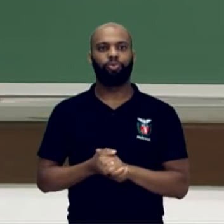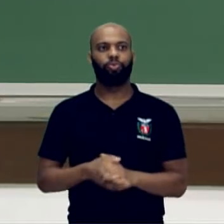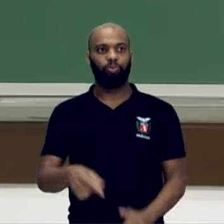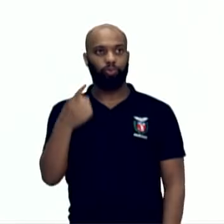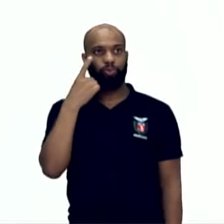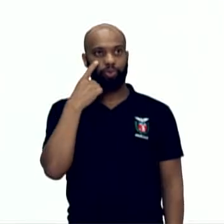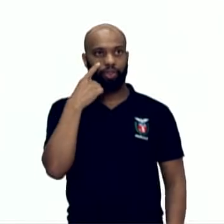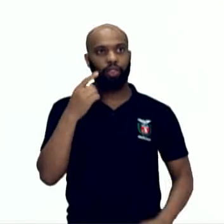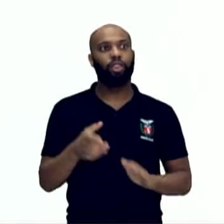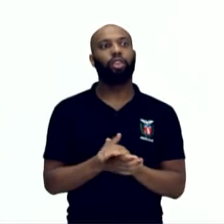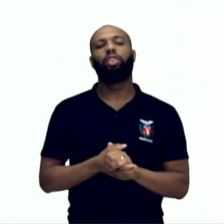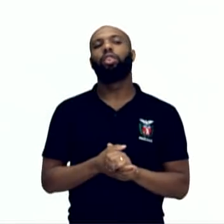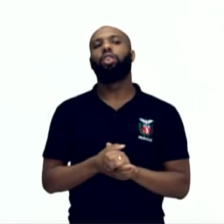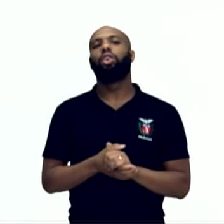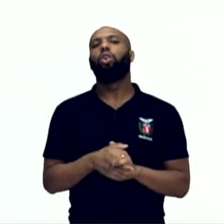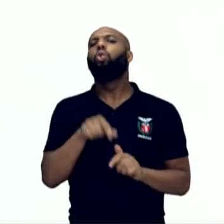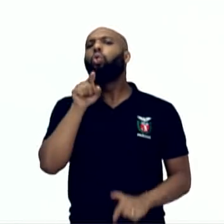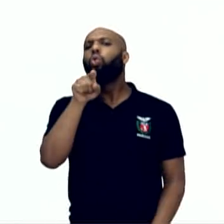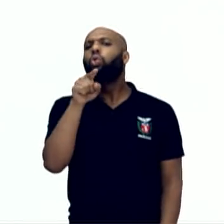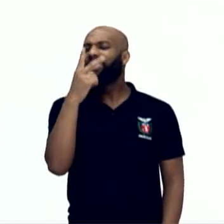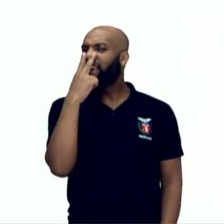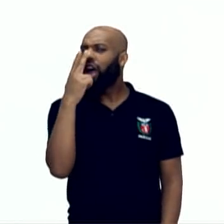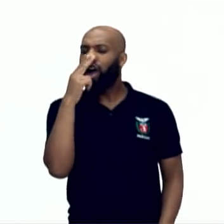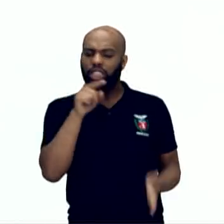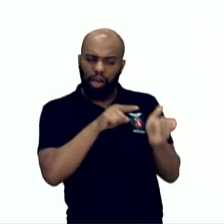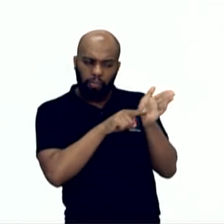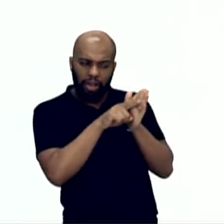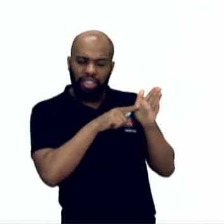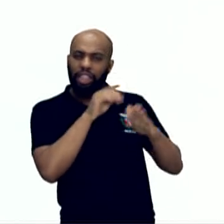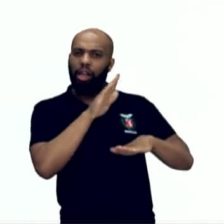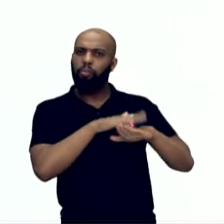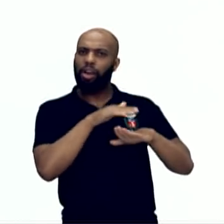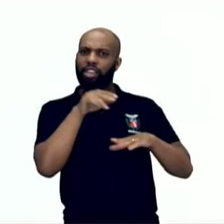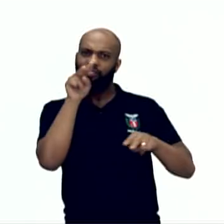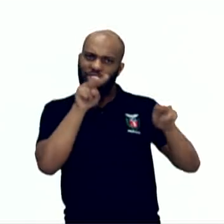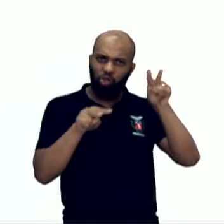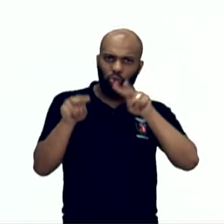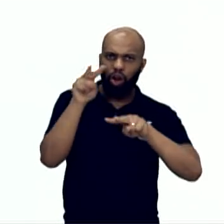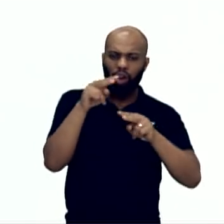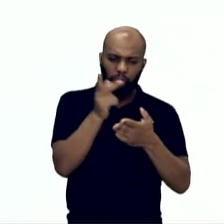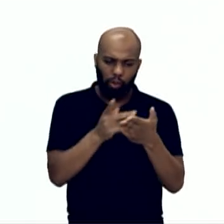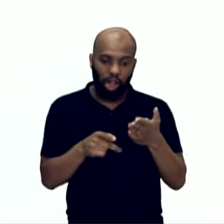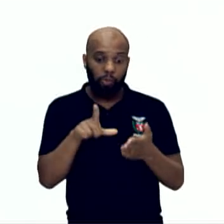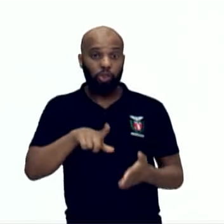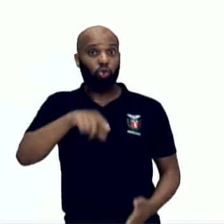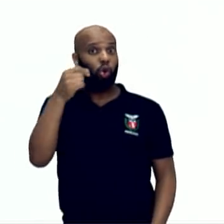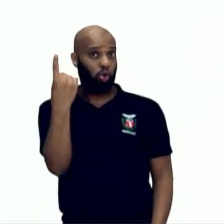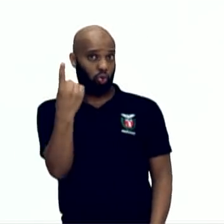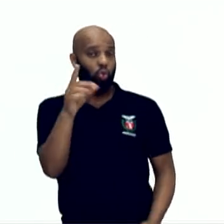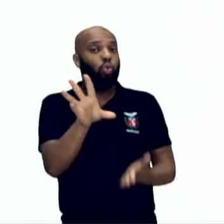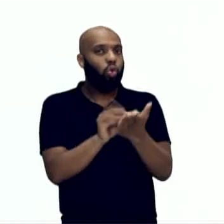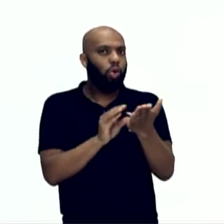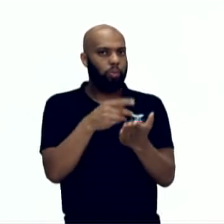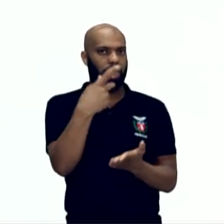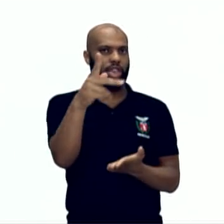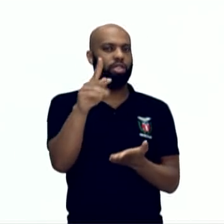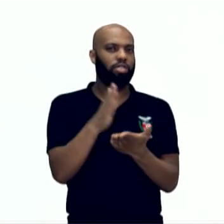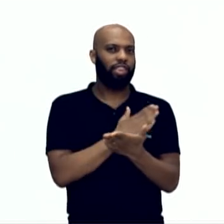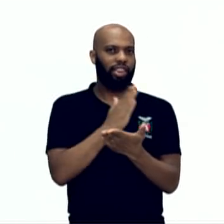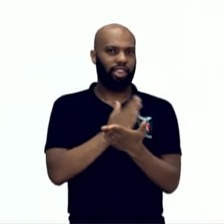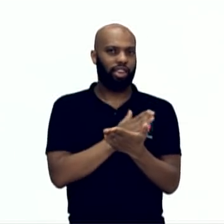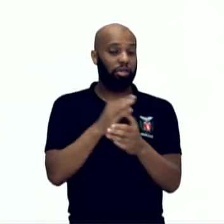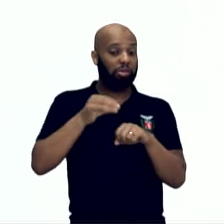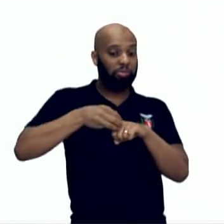só, que tal você pesquisar mais poemas visuais, escolher um e copiar no seu caderno? Fica a dica aí